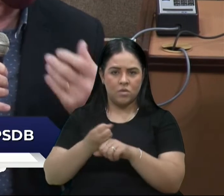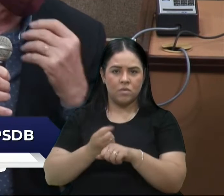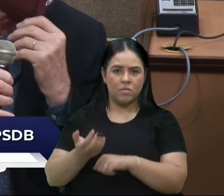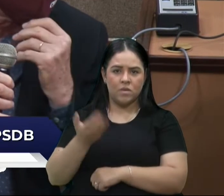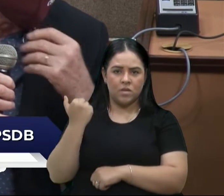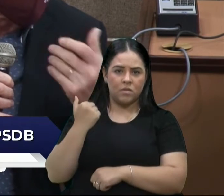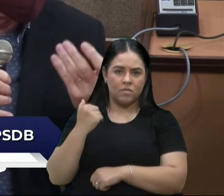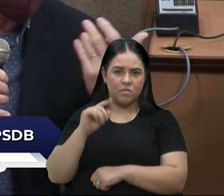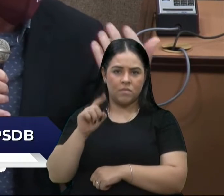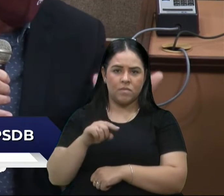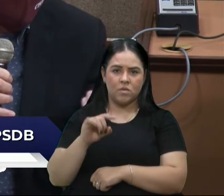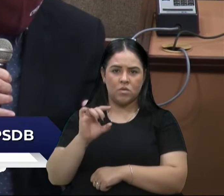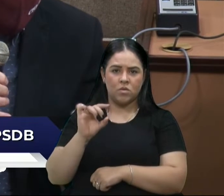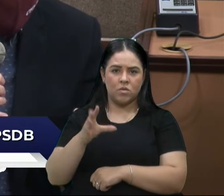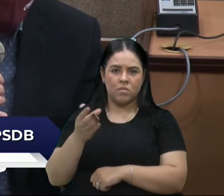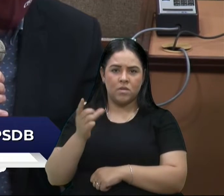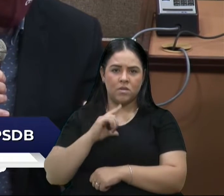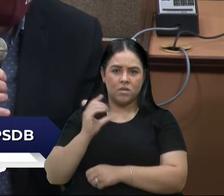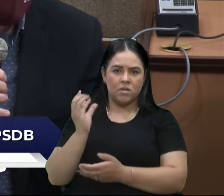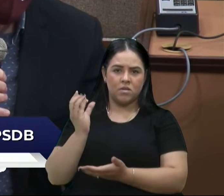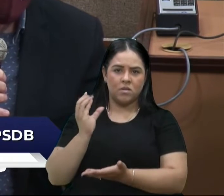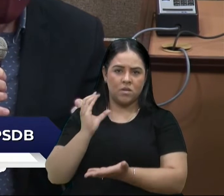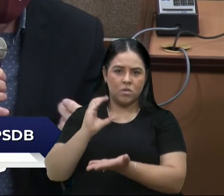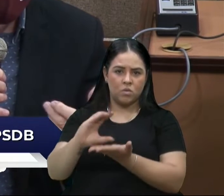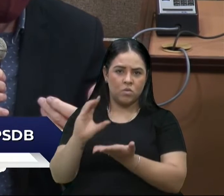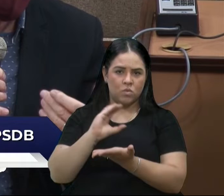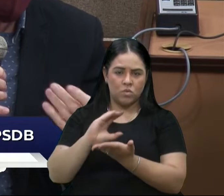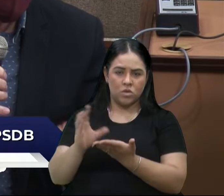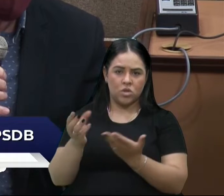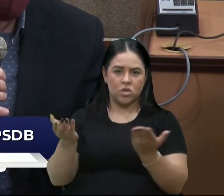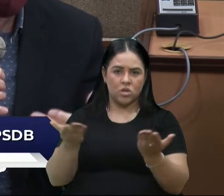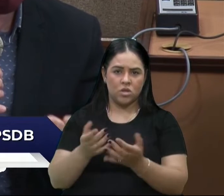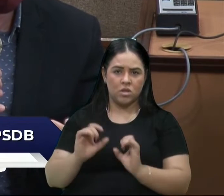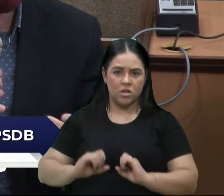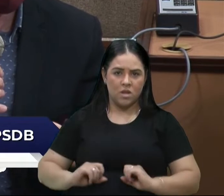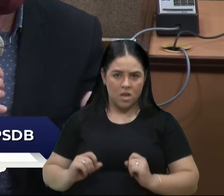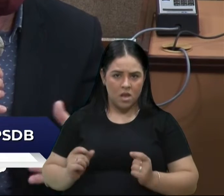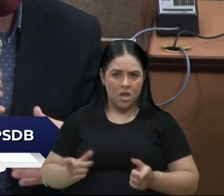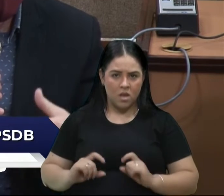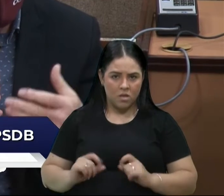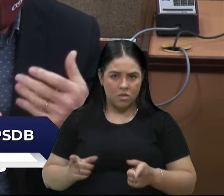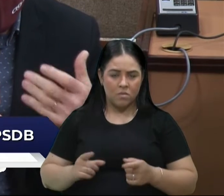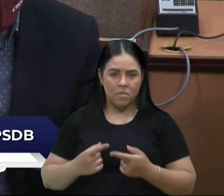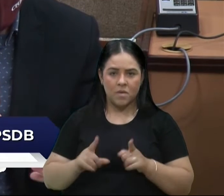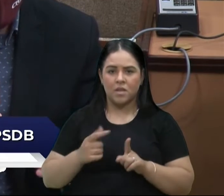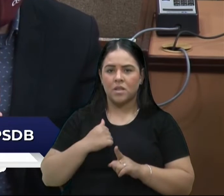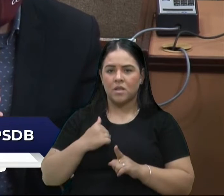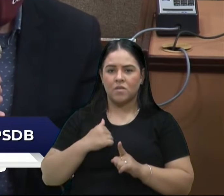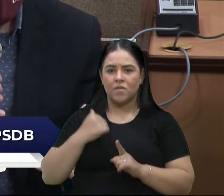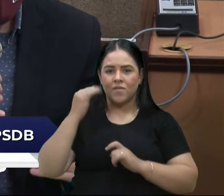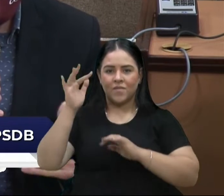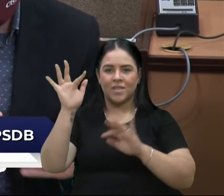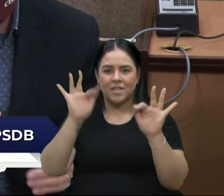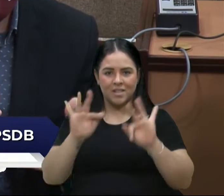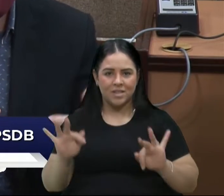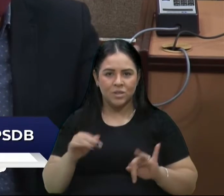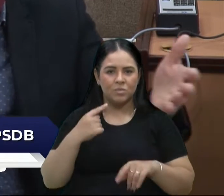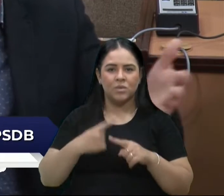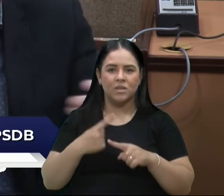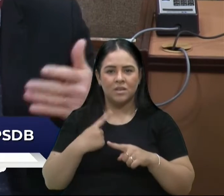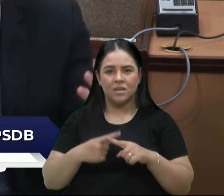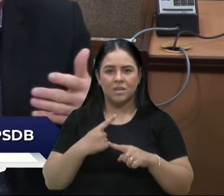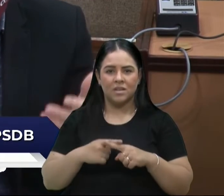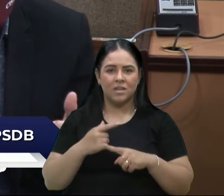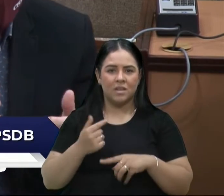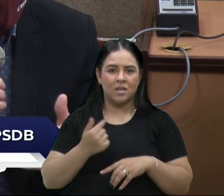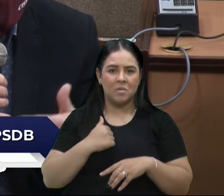um preenchimento de valores já gastos, né? Mas eu fiquei contente naquele momento, porque seria uma das formas de brevemente, eu vi